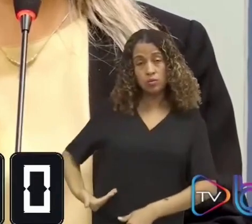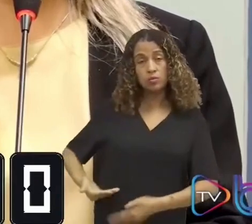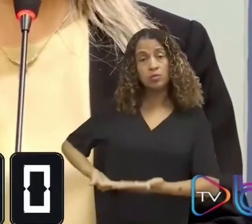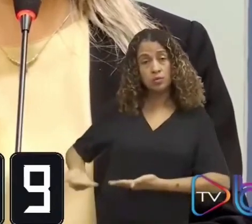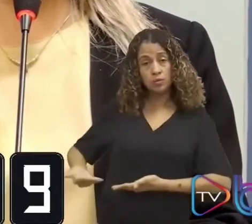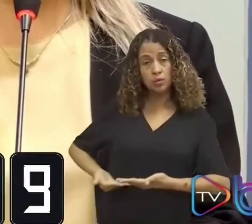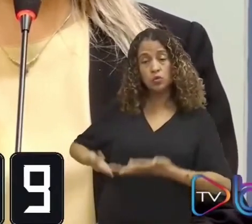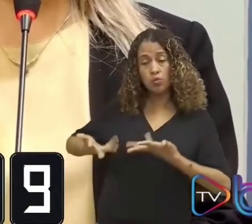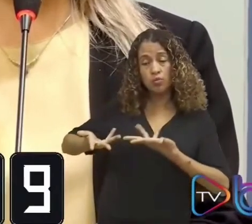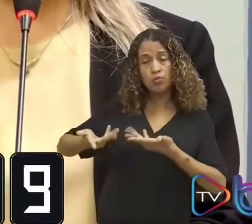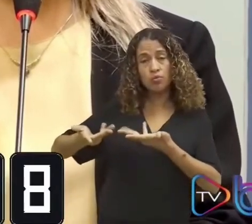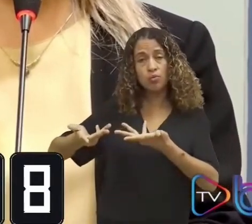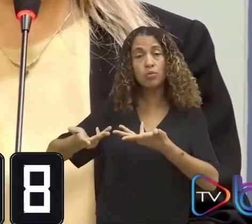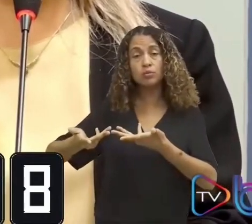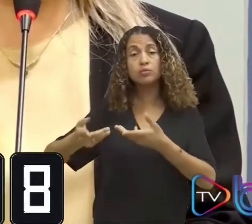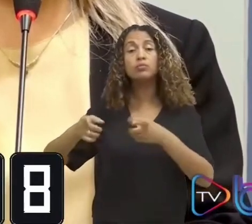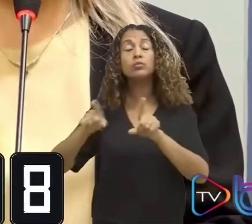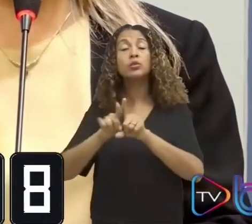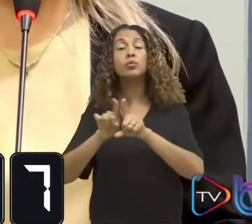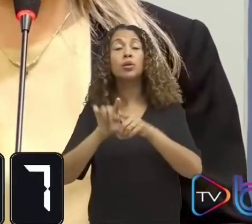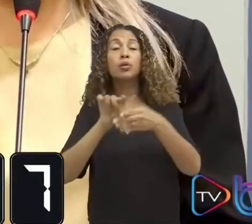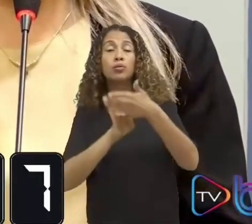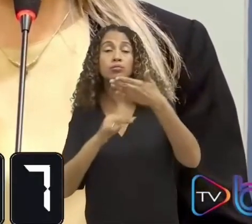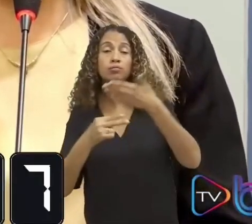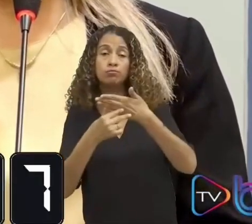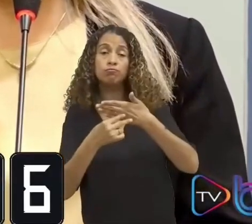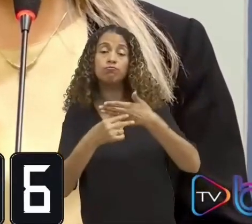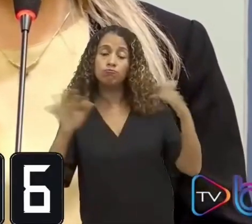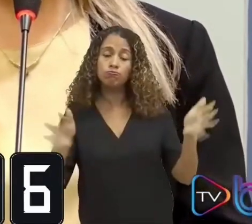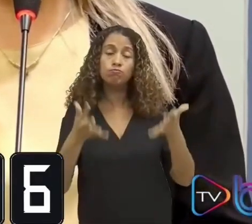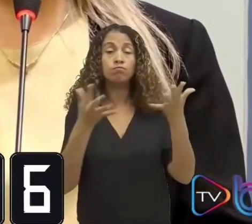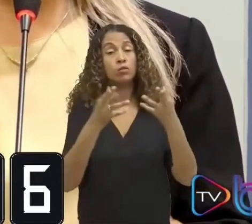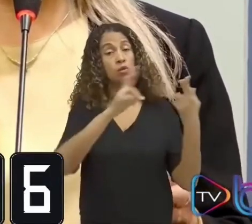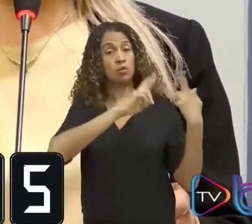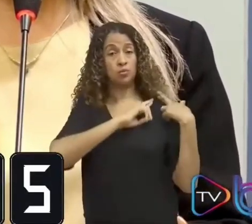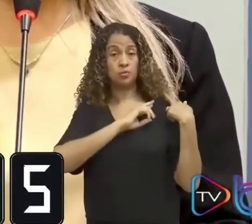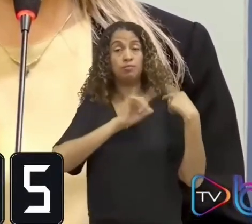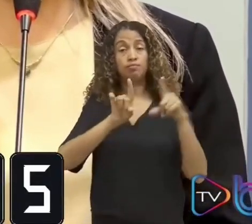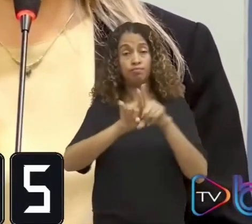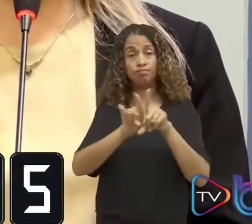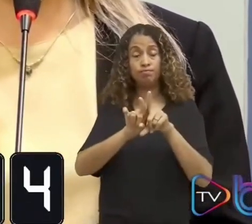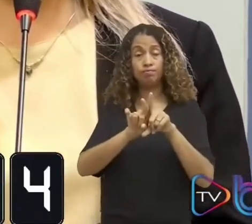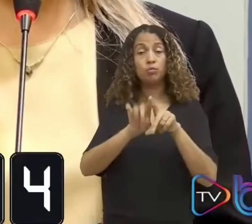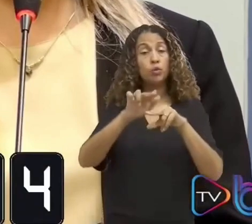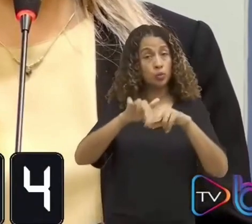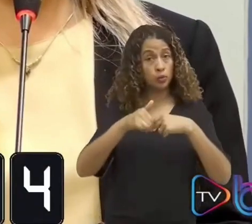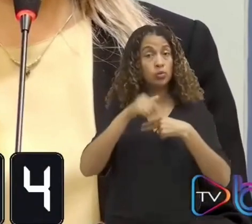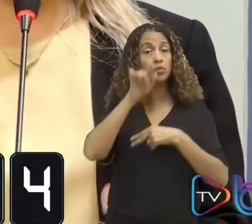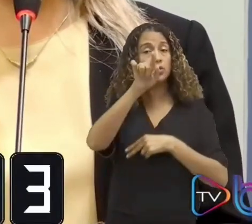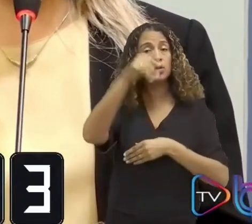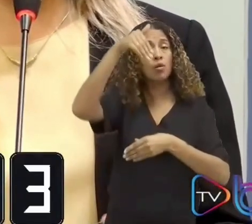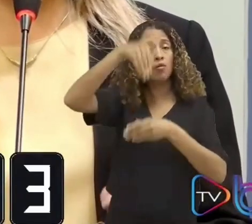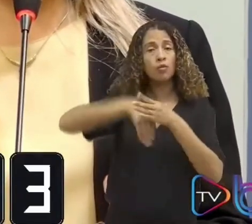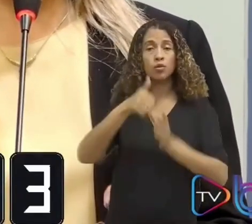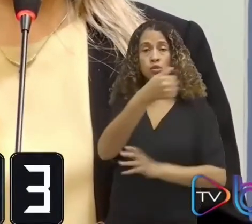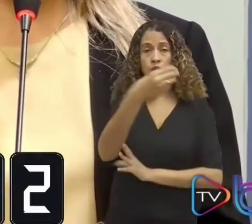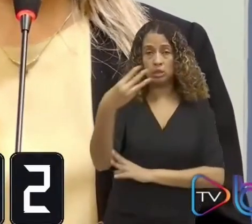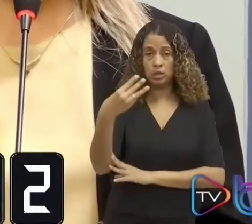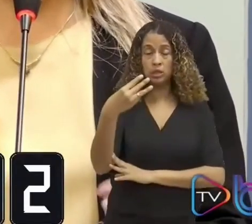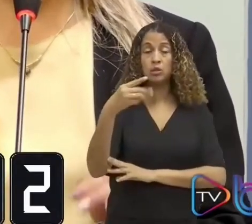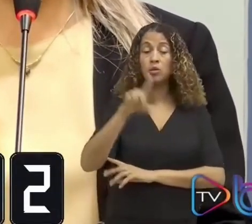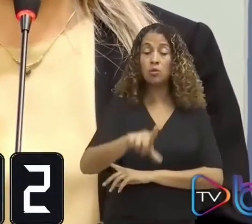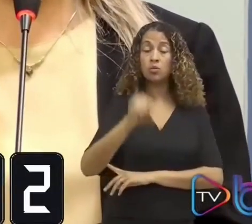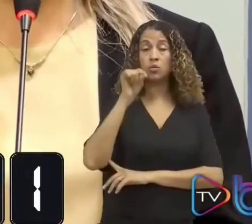o serviço público e também gerando transparência e responsabilidade. Para isso, você vota 13. Vota em